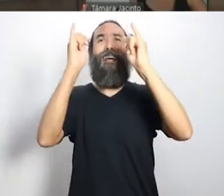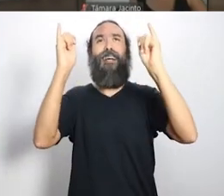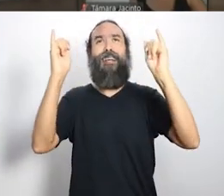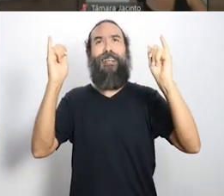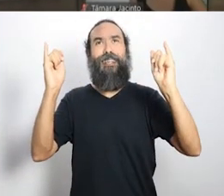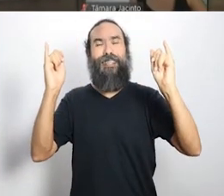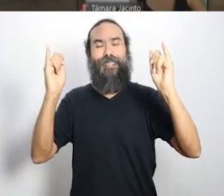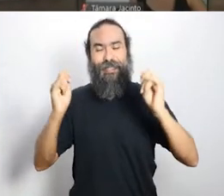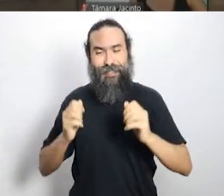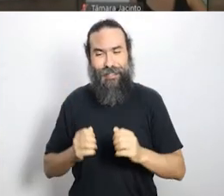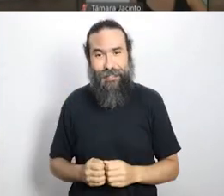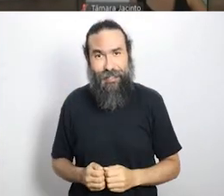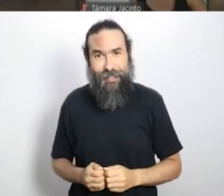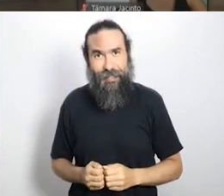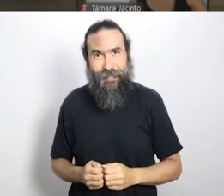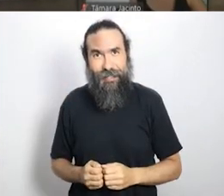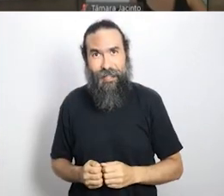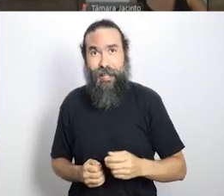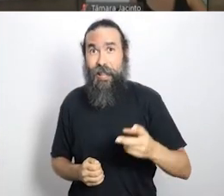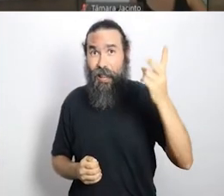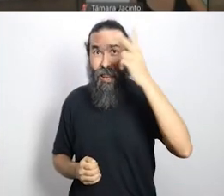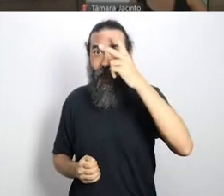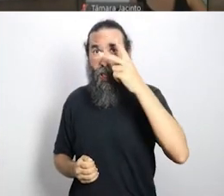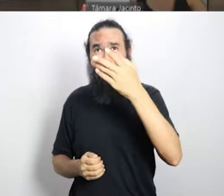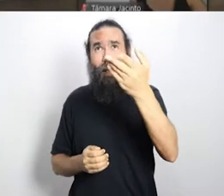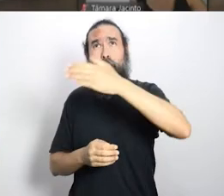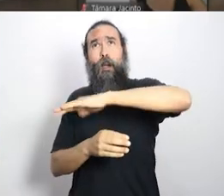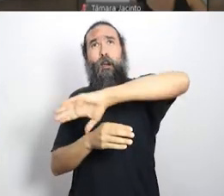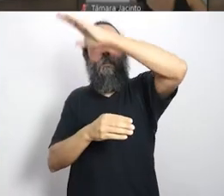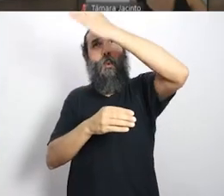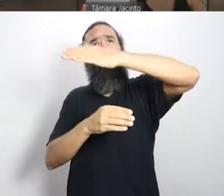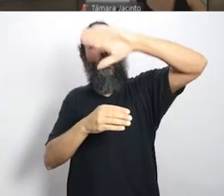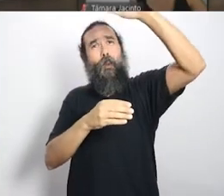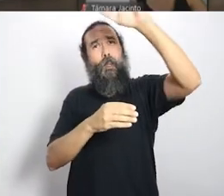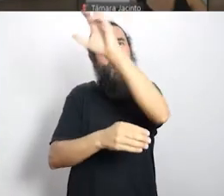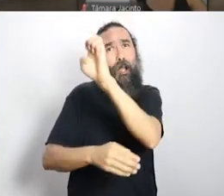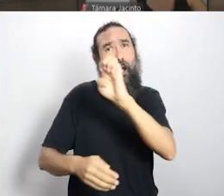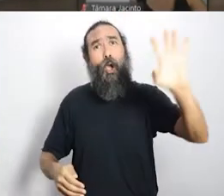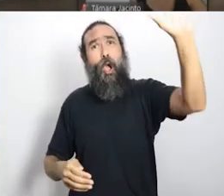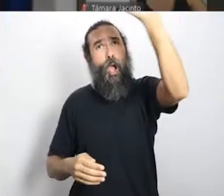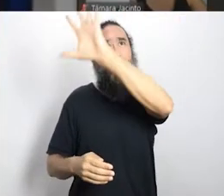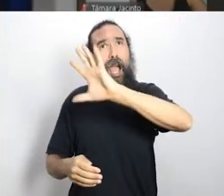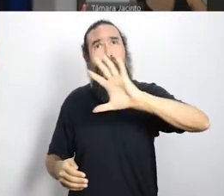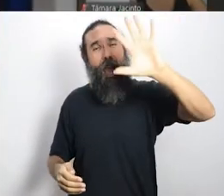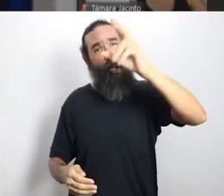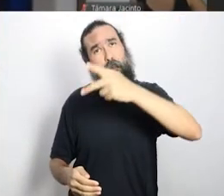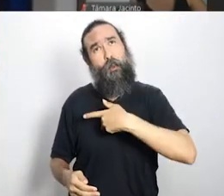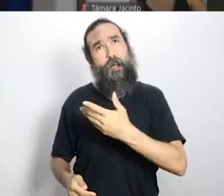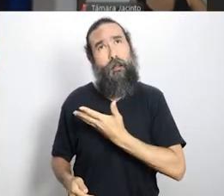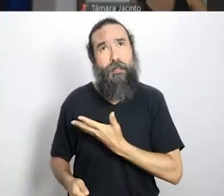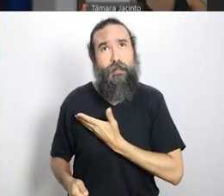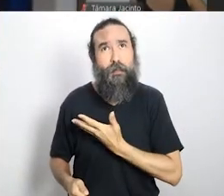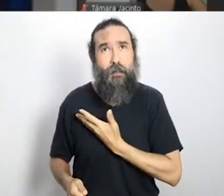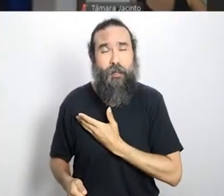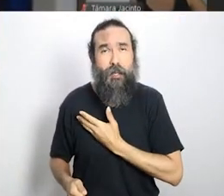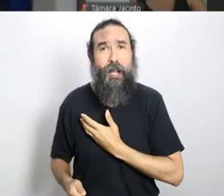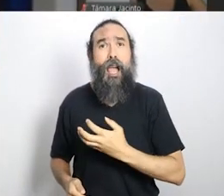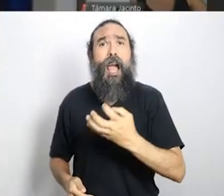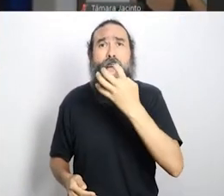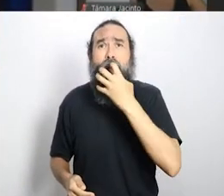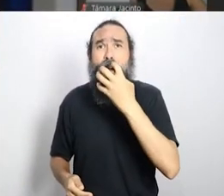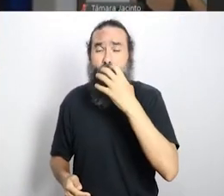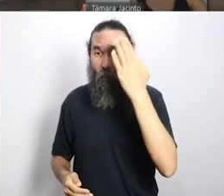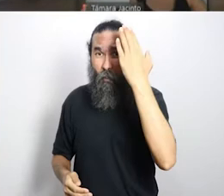ai. Pois lembrar de Viadeiro, quilarino meu. Quer cachorro bom